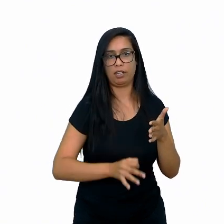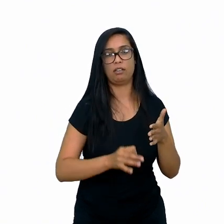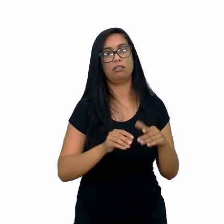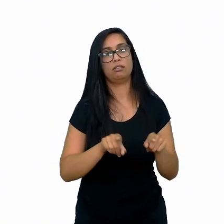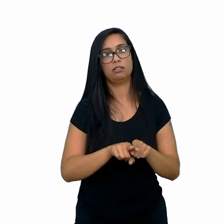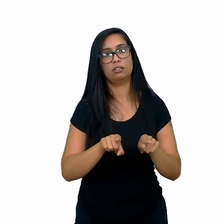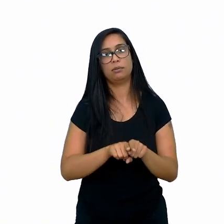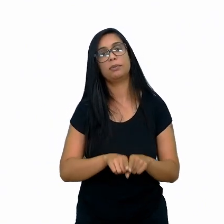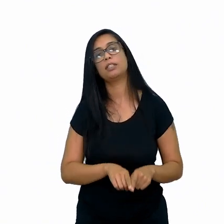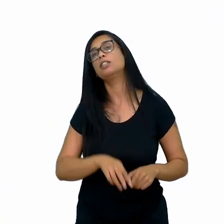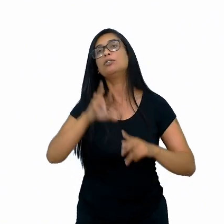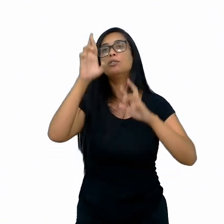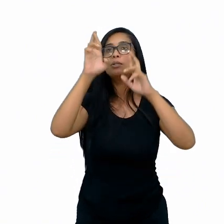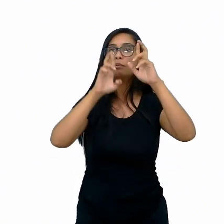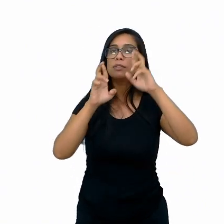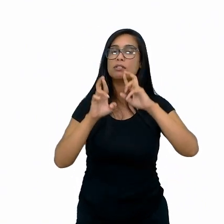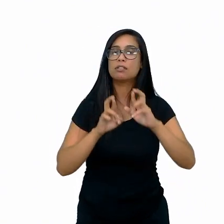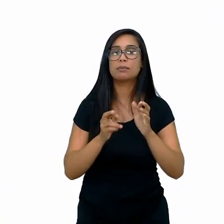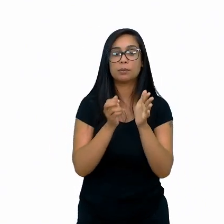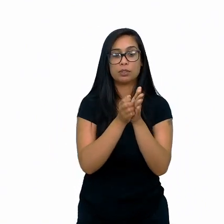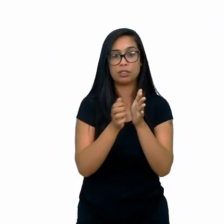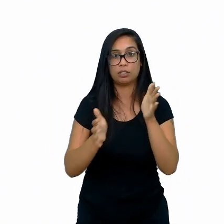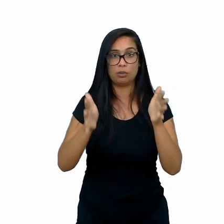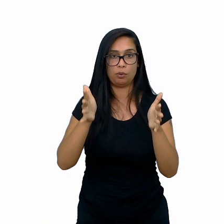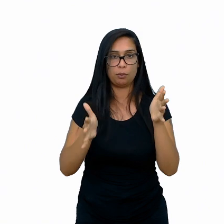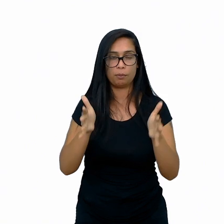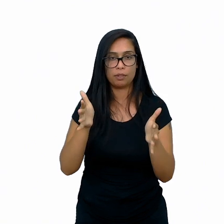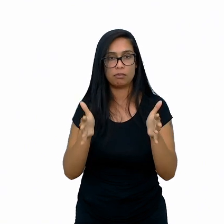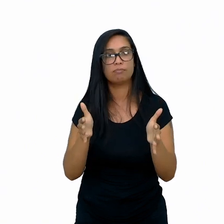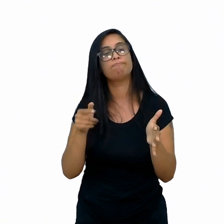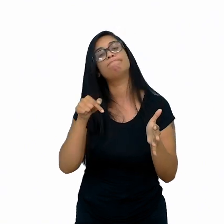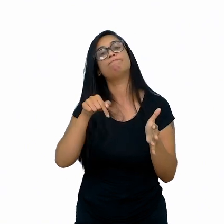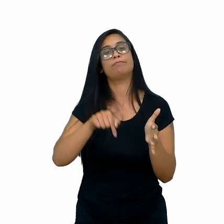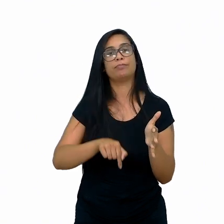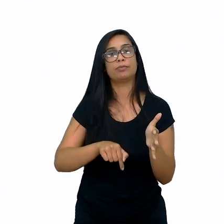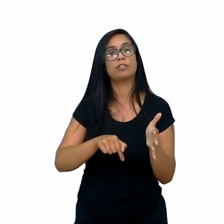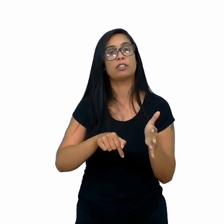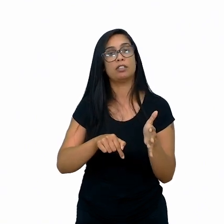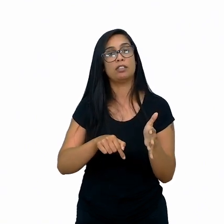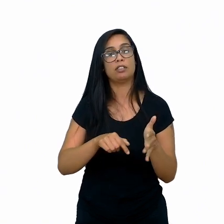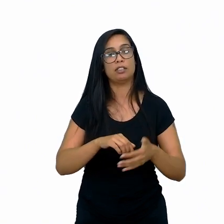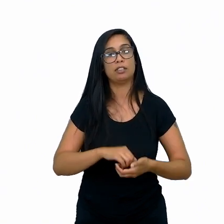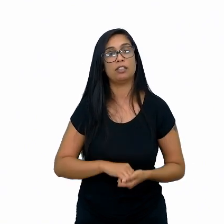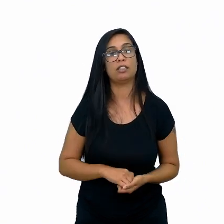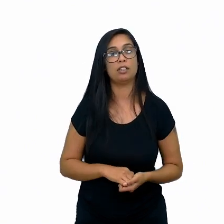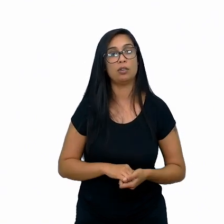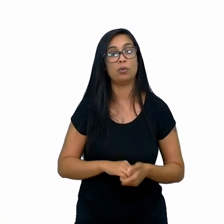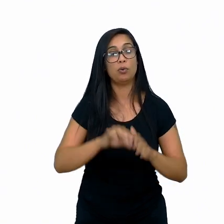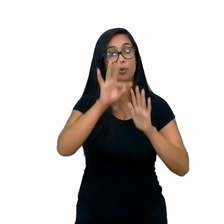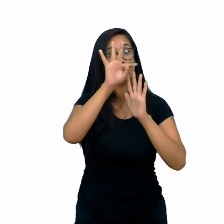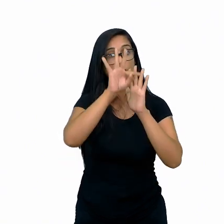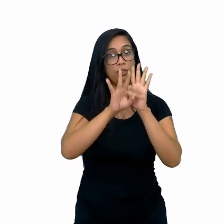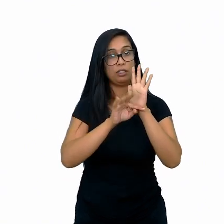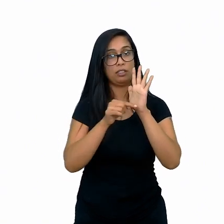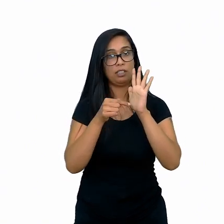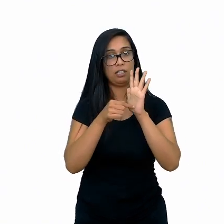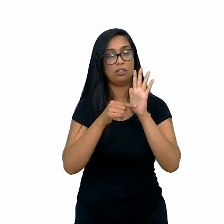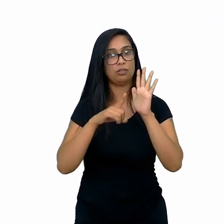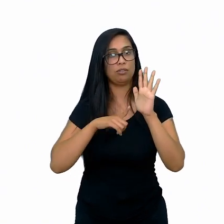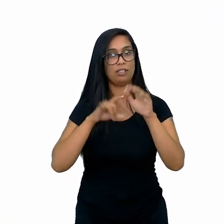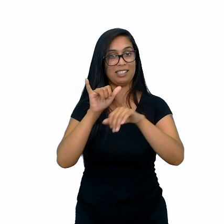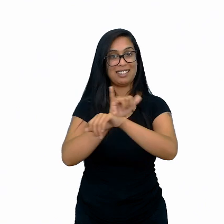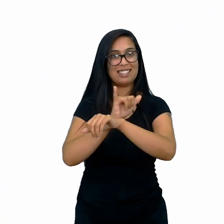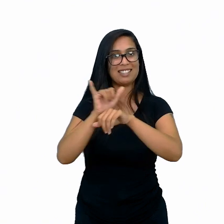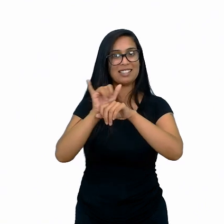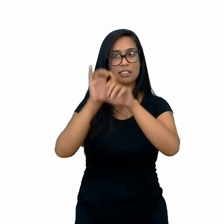observar neste processo, né, entra em cena a articulação do texto por meio da